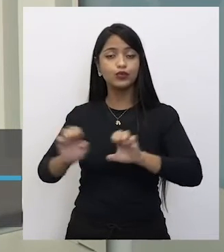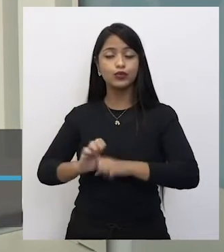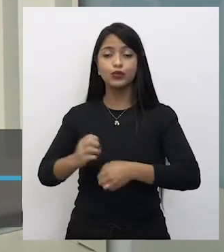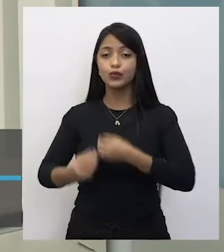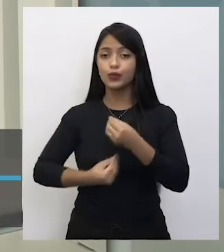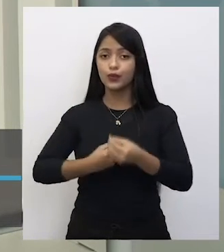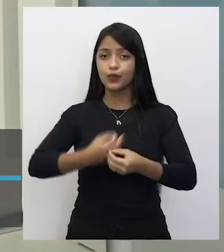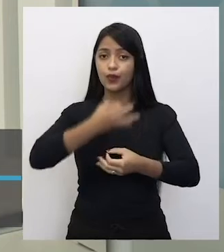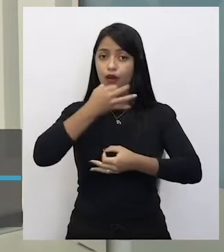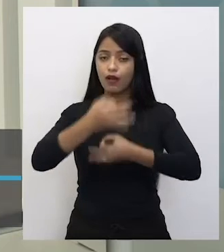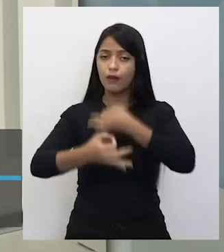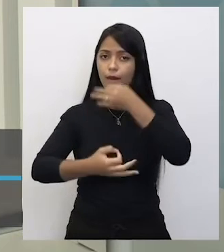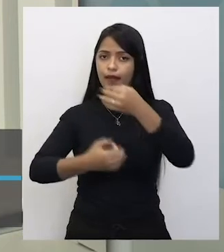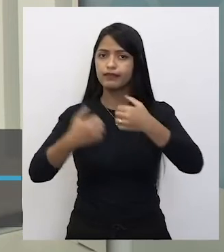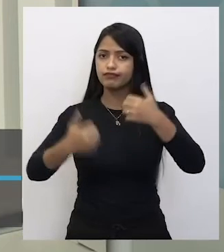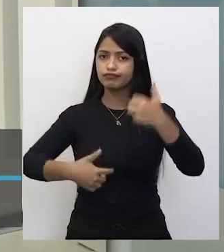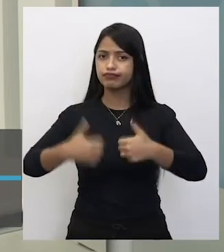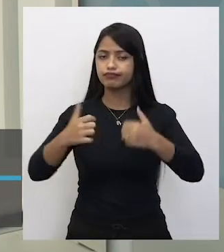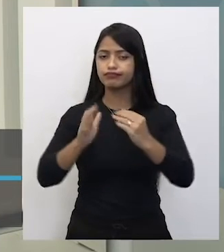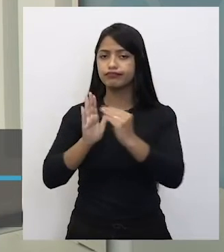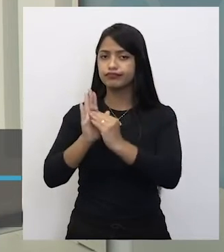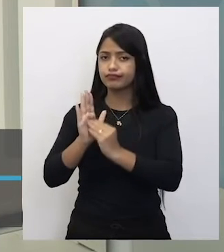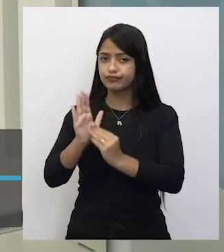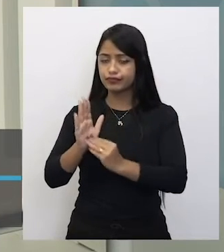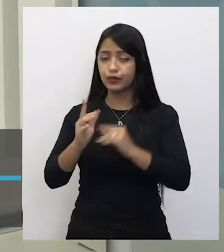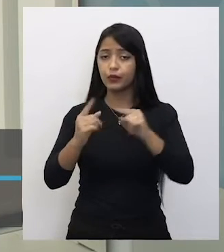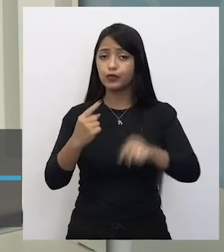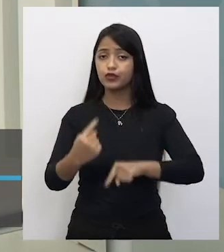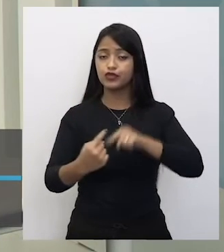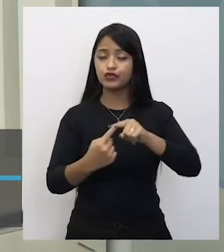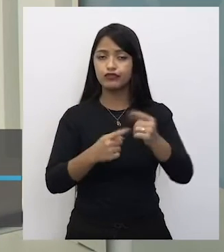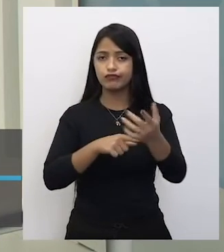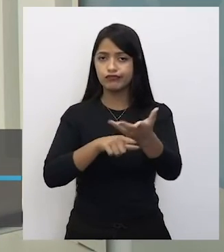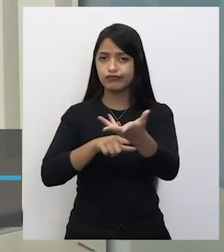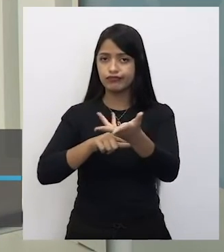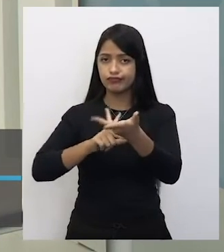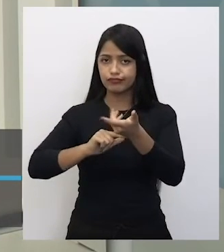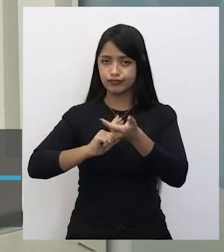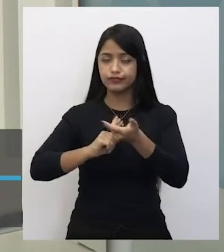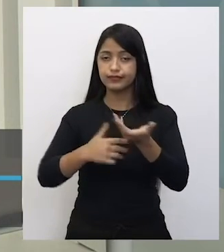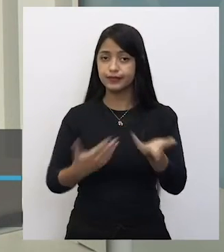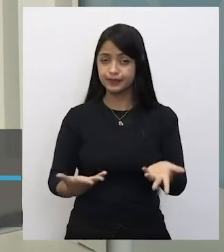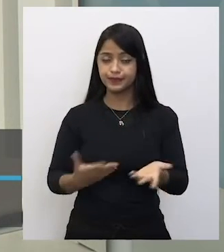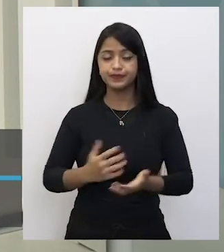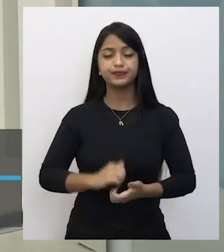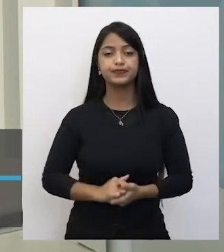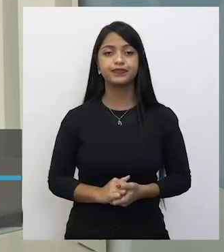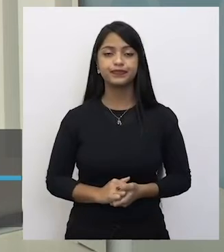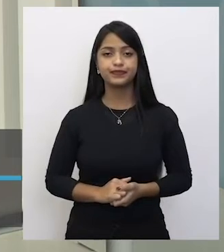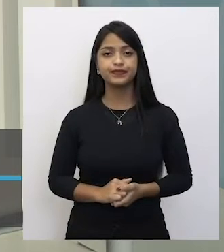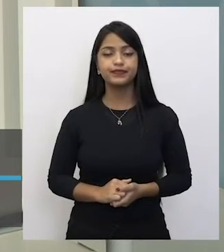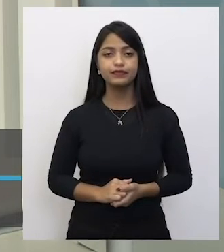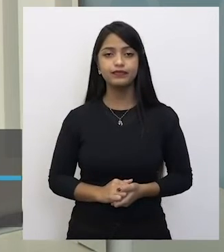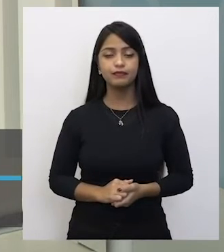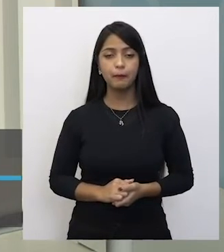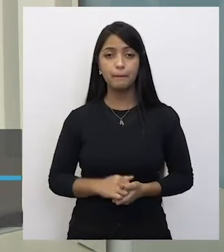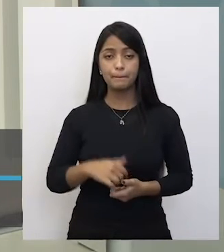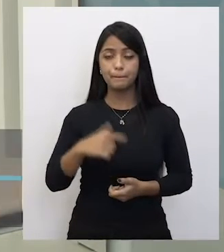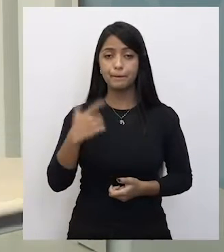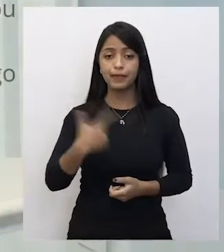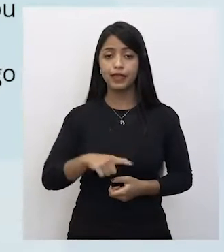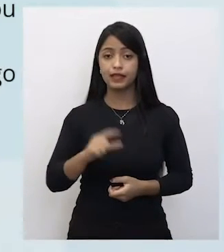Ele tem uma função aí também que é de convencer o outro, né? Então, olha só, expressa a opinião